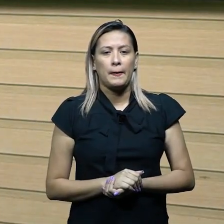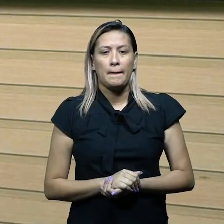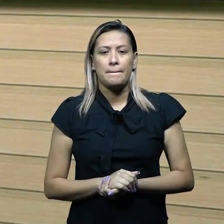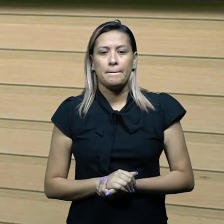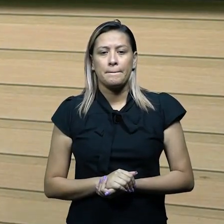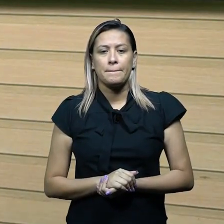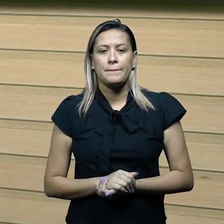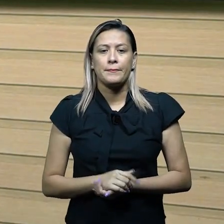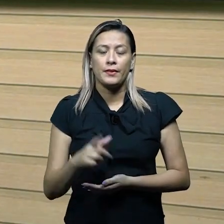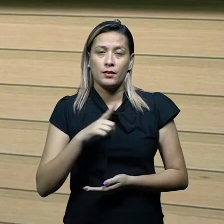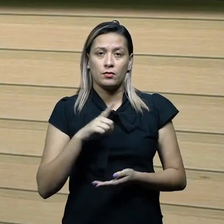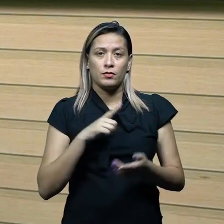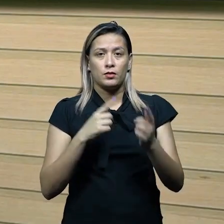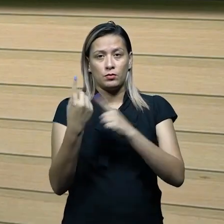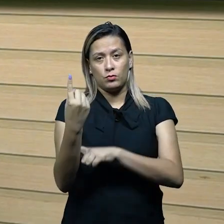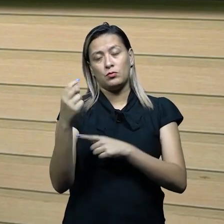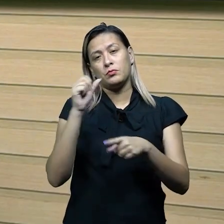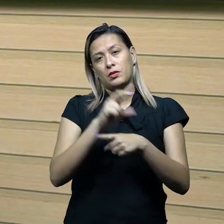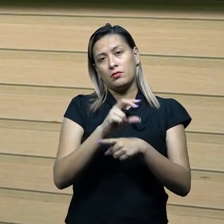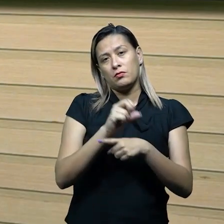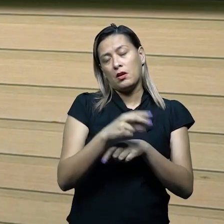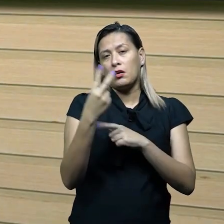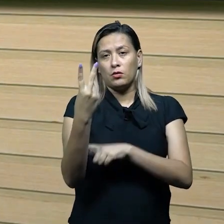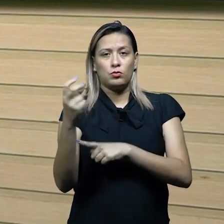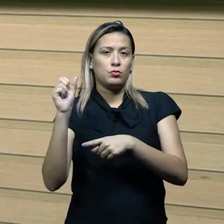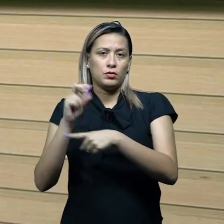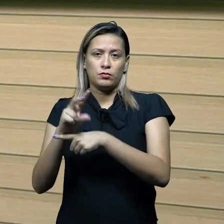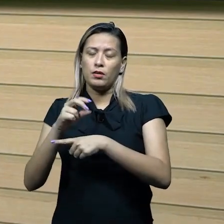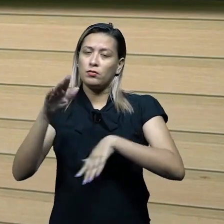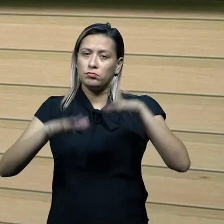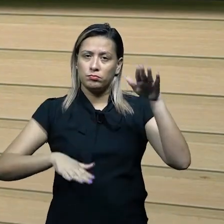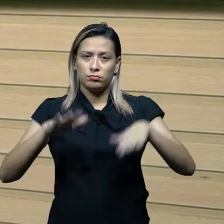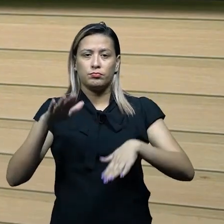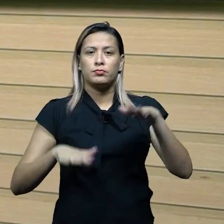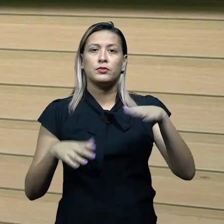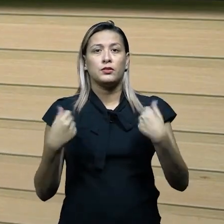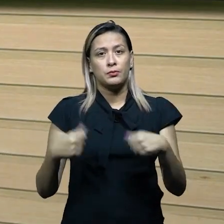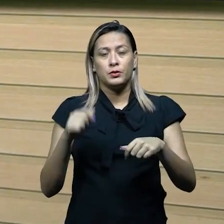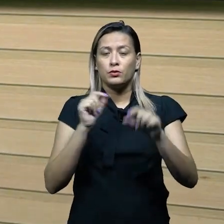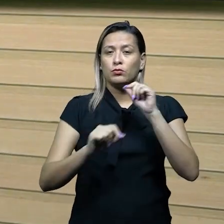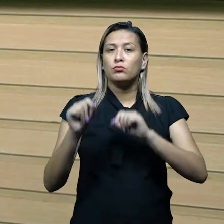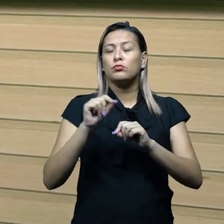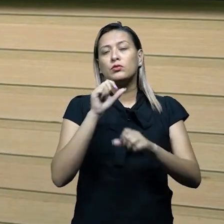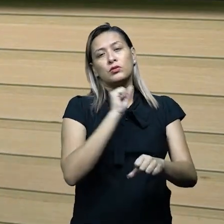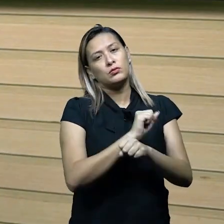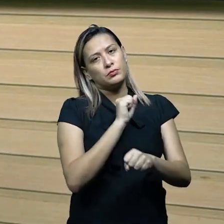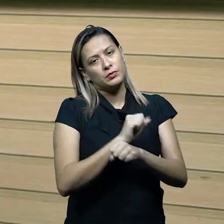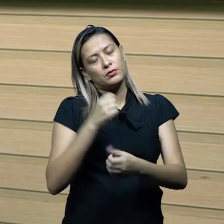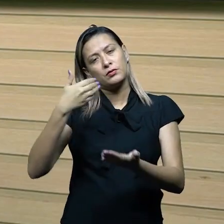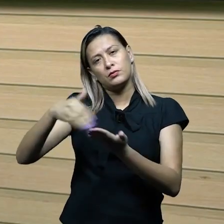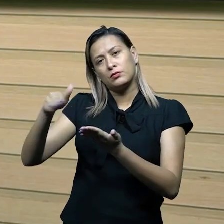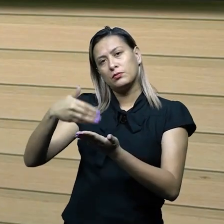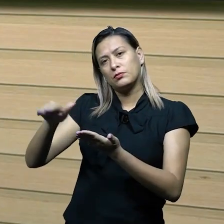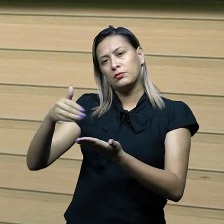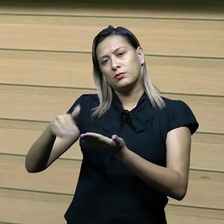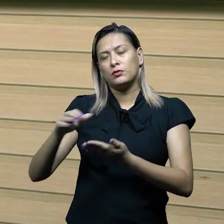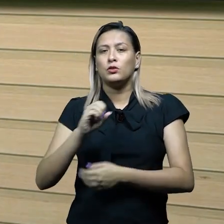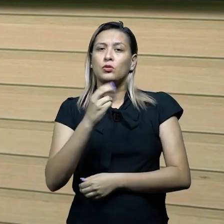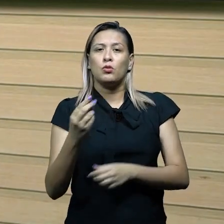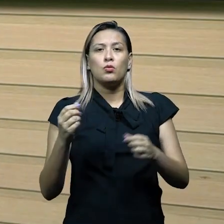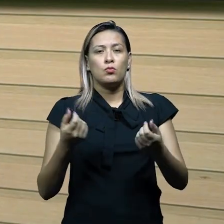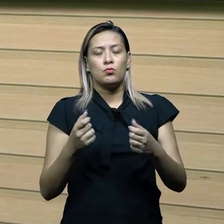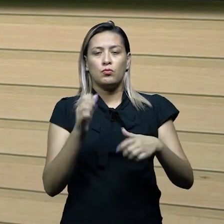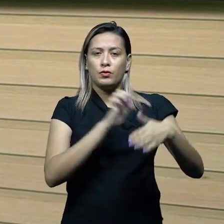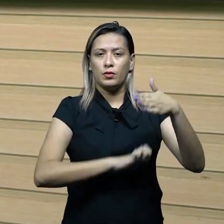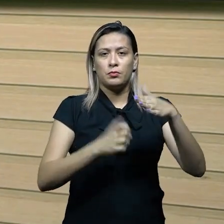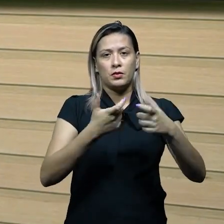colega teu. Mas agora gerente não. Gerente só vai ter aquela uma vaga, 2 vagas, dependendo do porte da empresa. E aí tu vai ter que esperar alguém sair, alguém ser